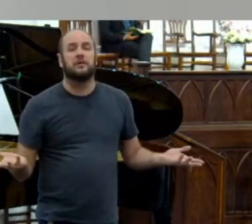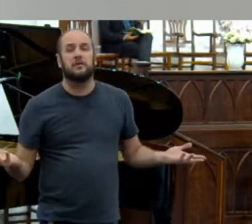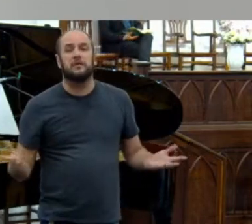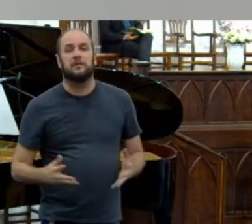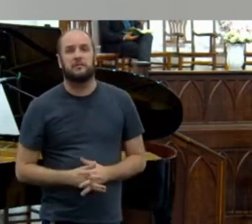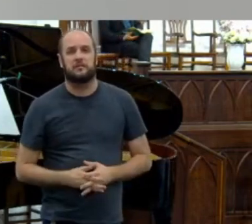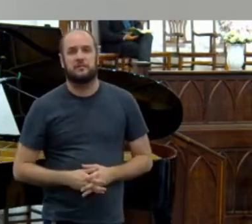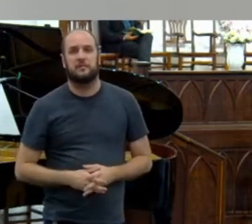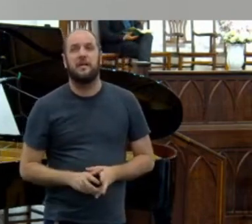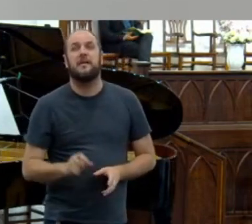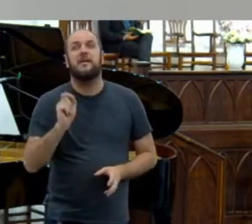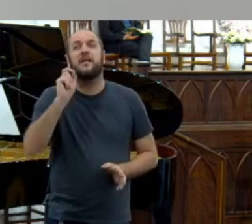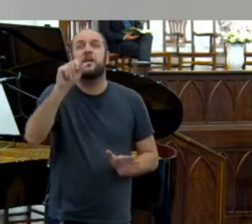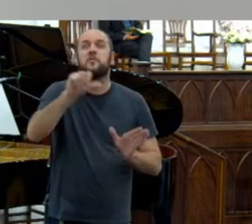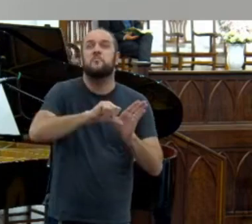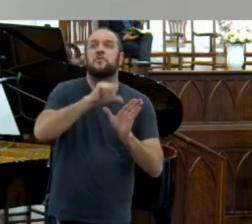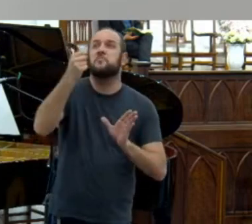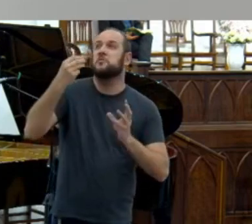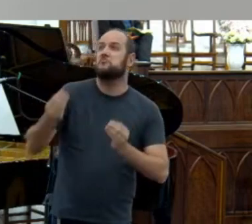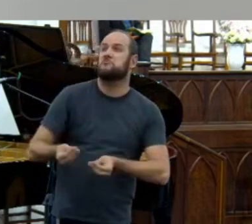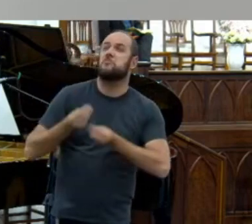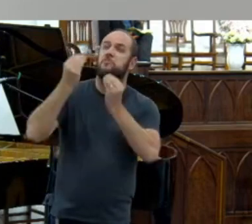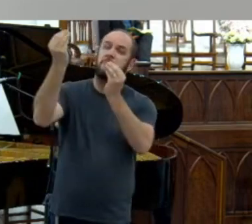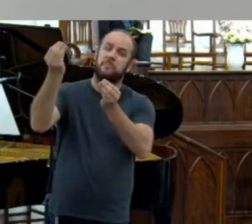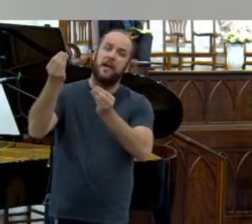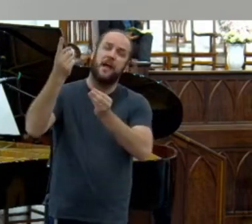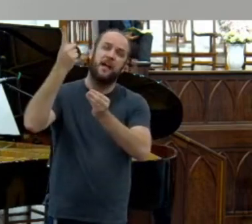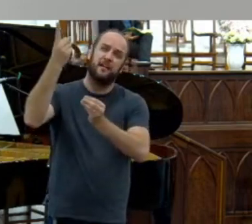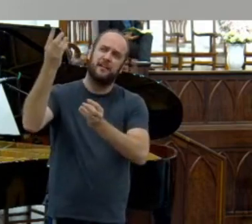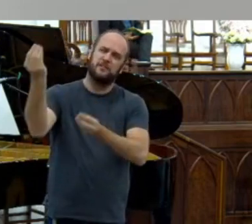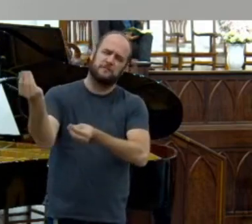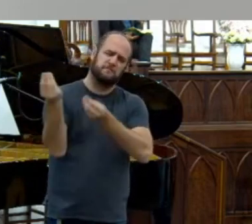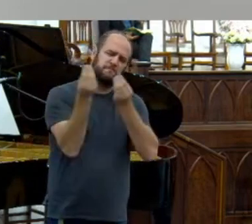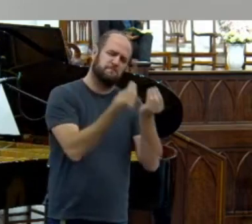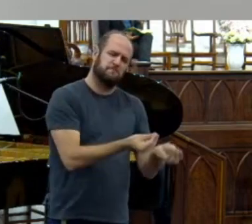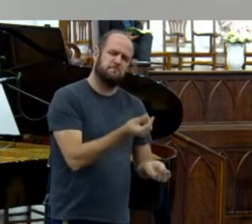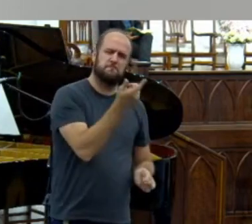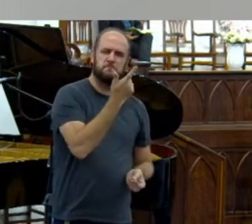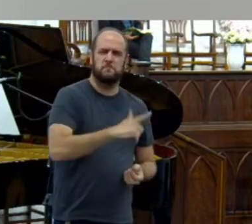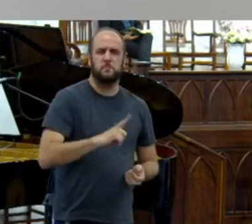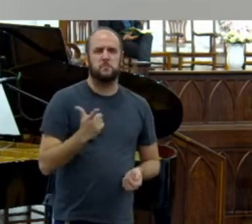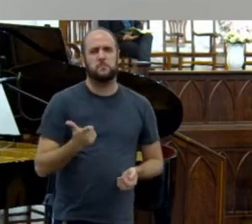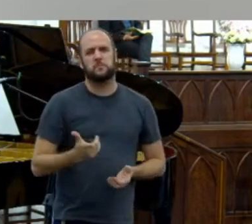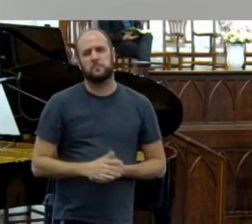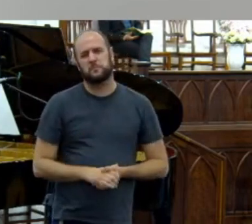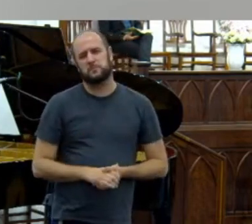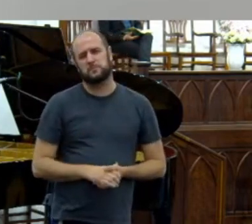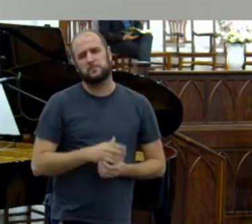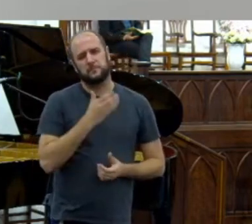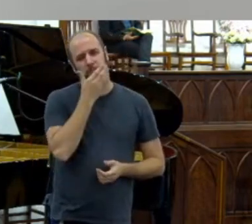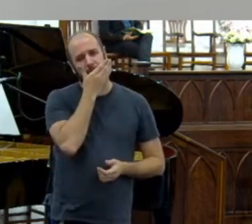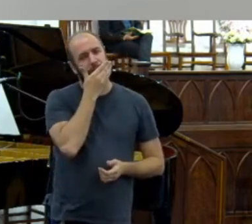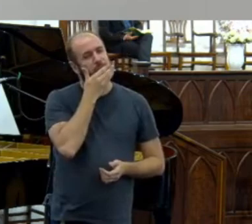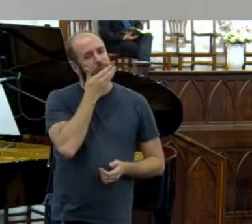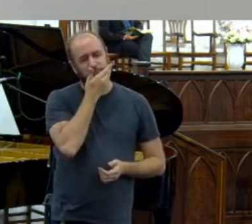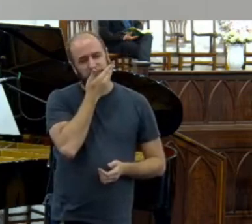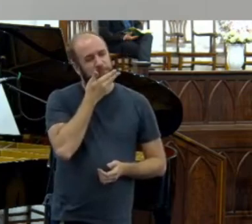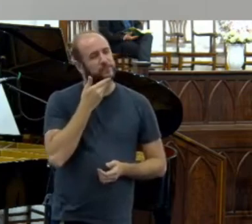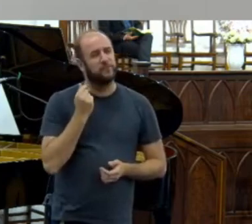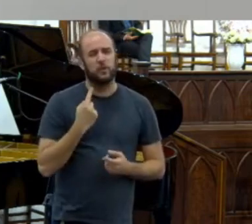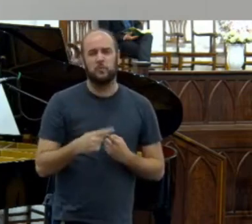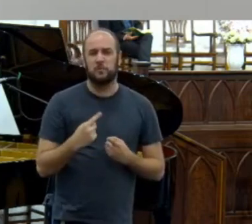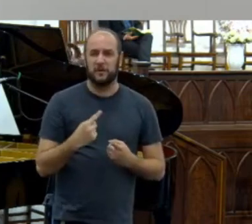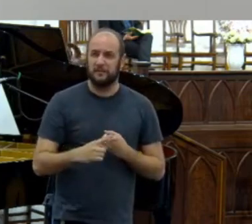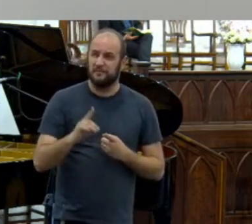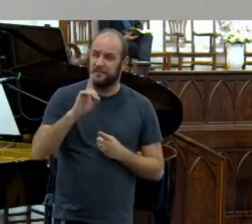Ou quem primeiro deu a ele para que lhe desse a ser restituído? Porque de Deus e